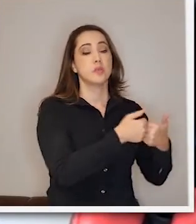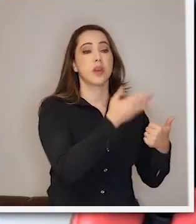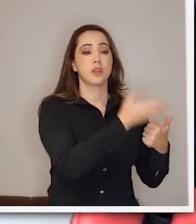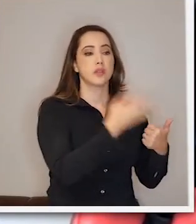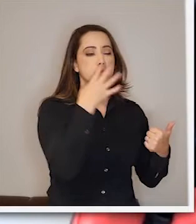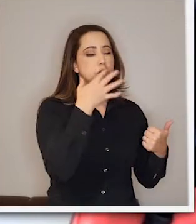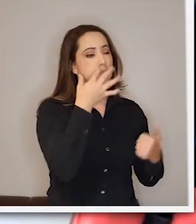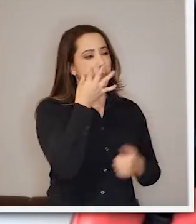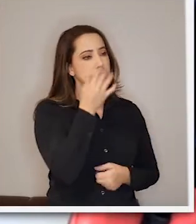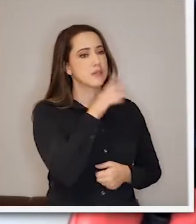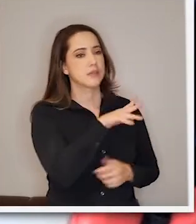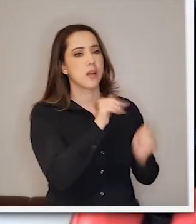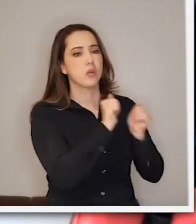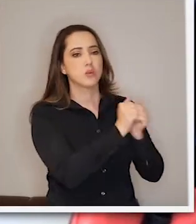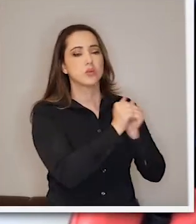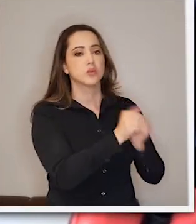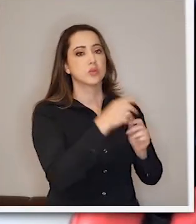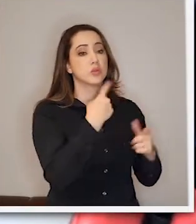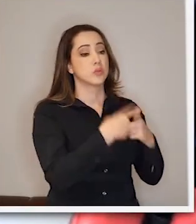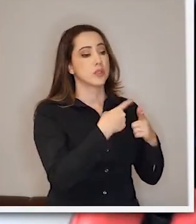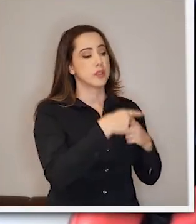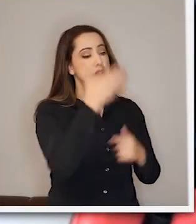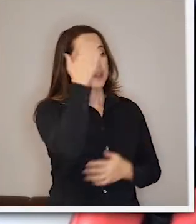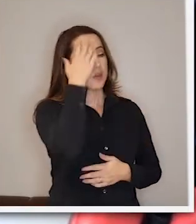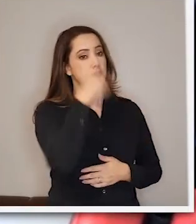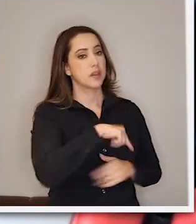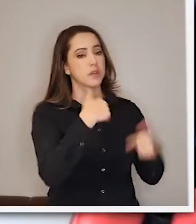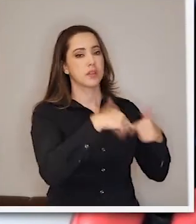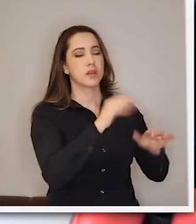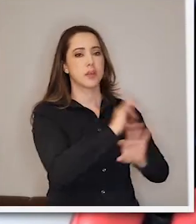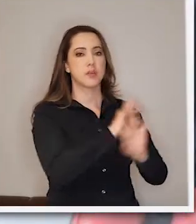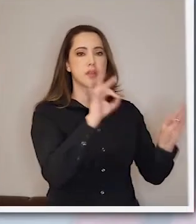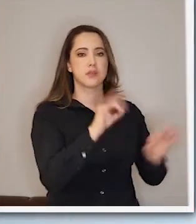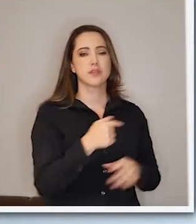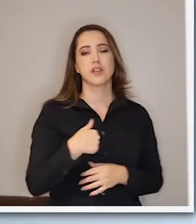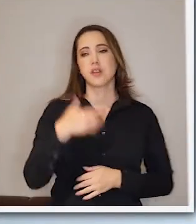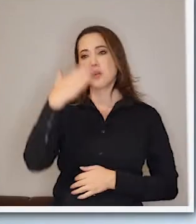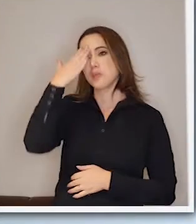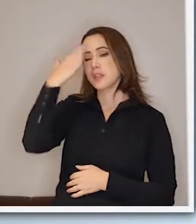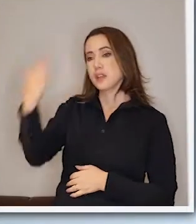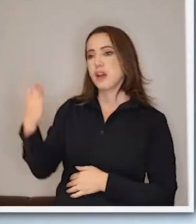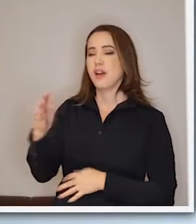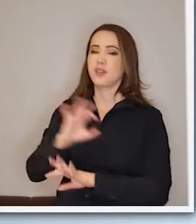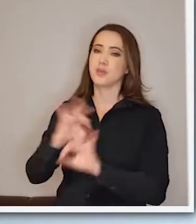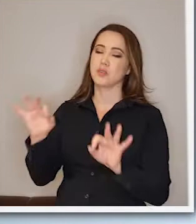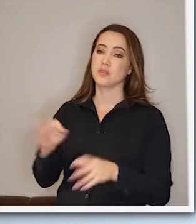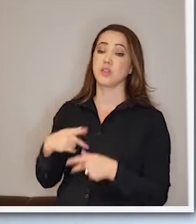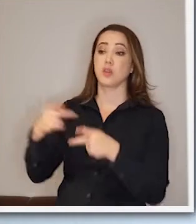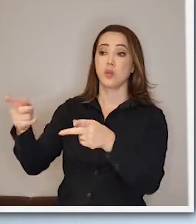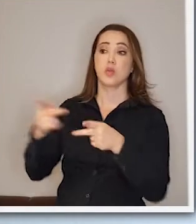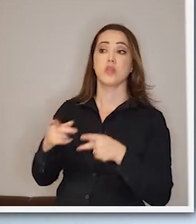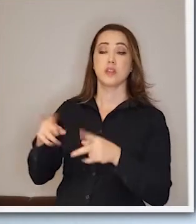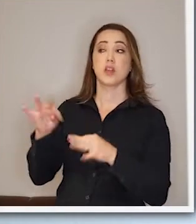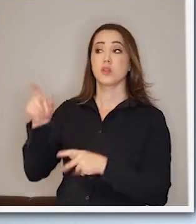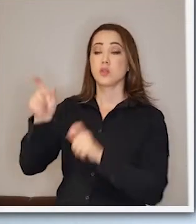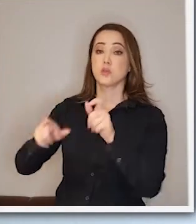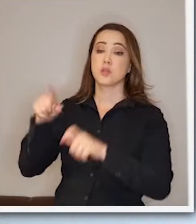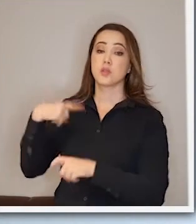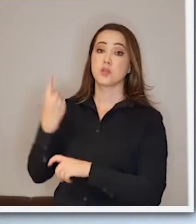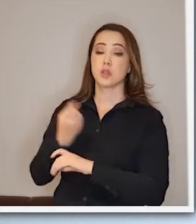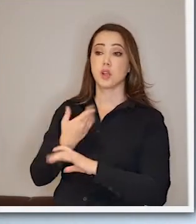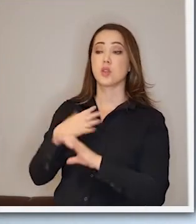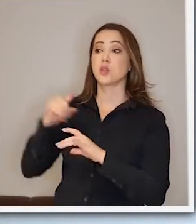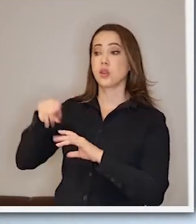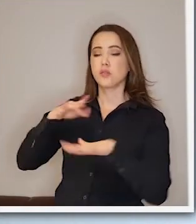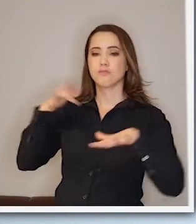porque sabe que o trabalho aqui apresentado é de excelência. Obrigado. Valeu. Aproveitando para convidar todo mundo para os nossos canais, para as